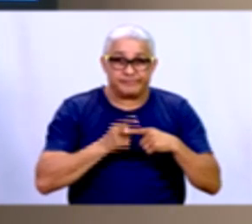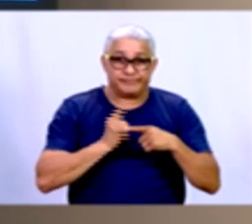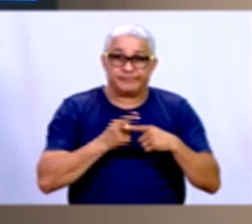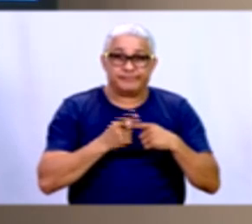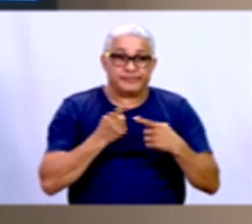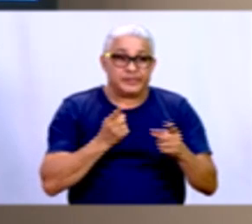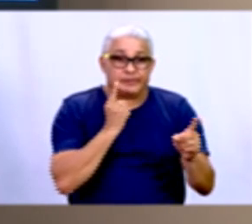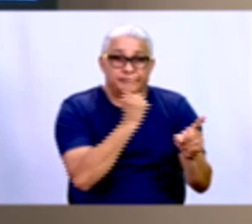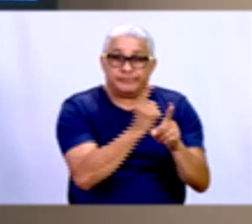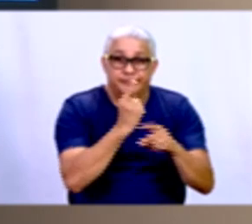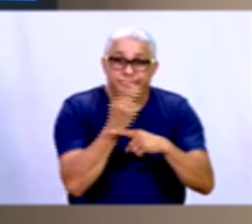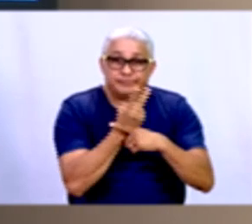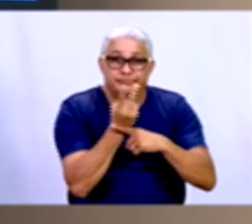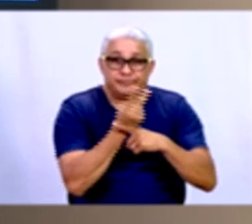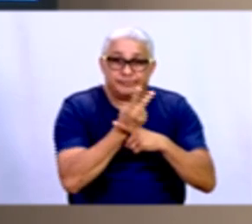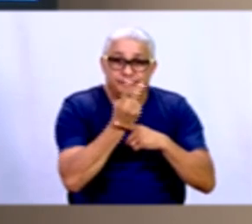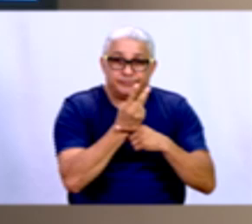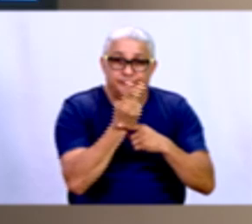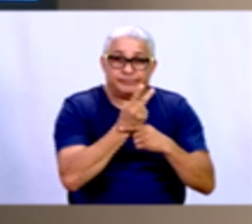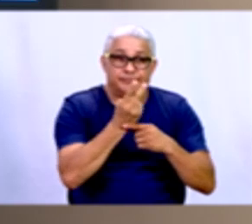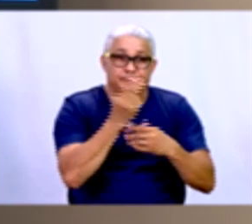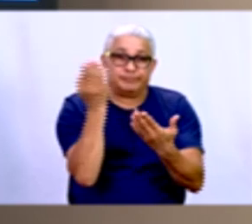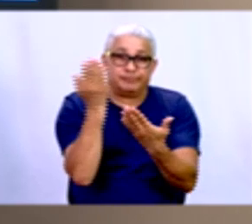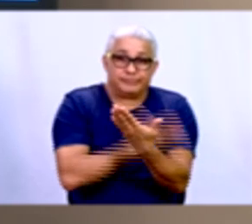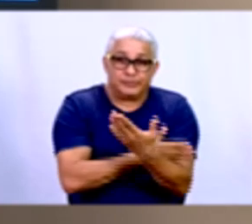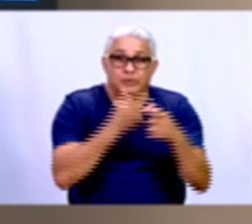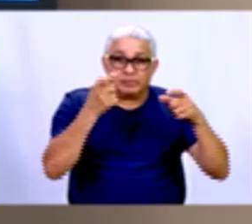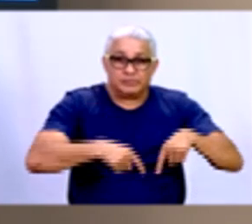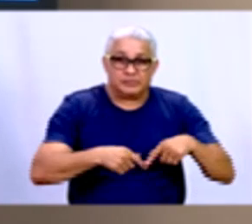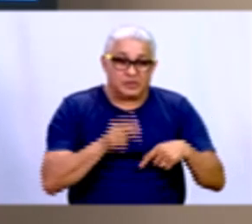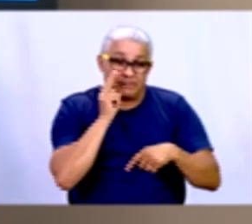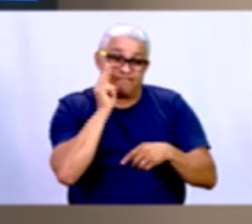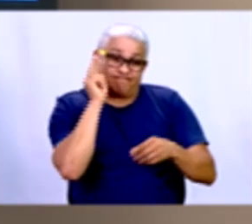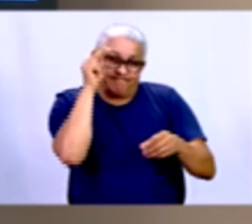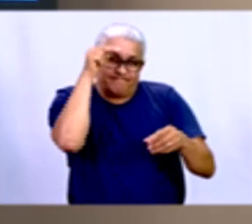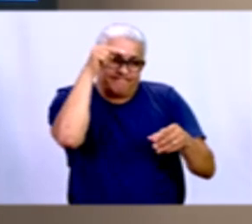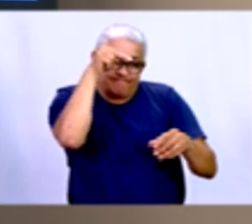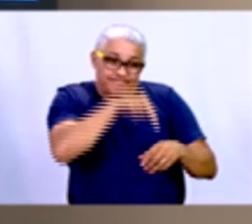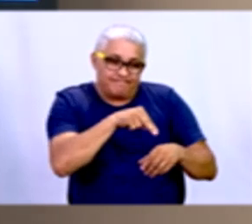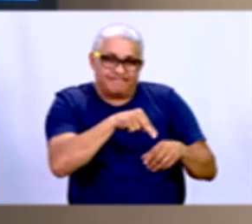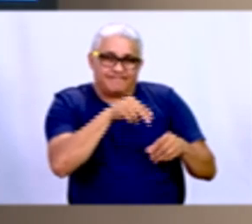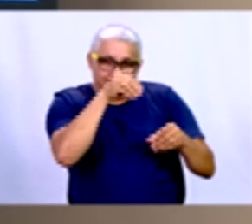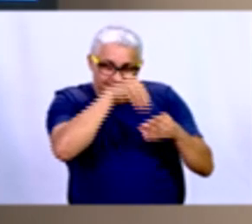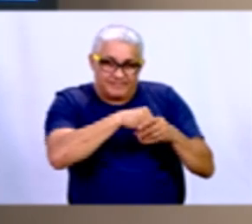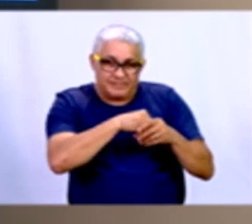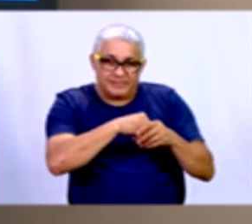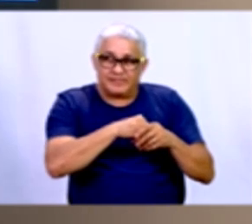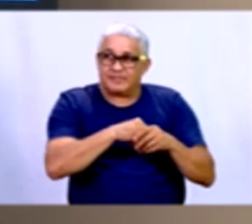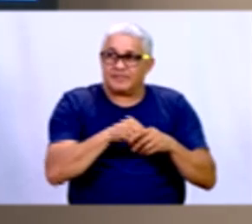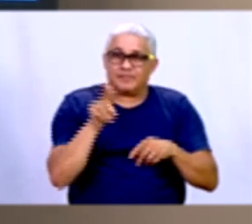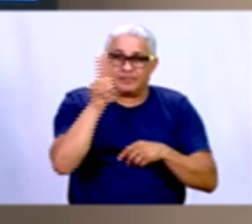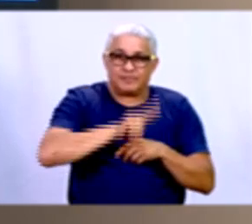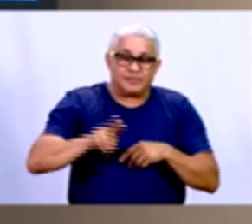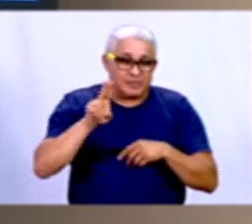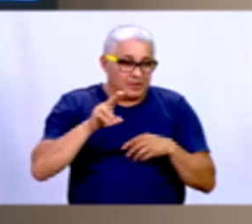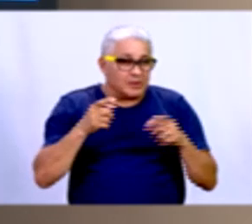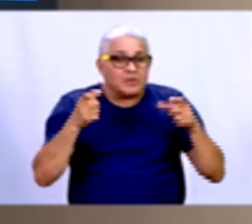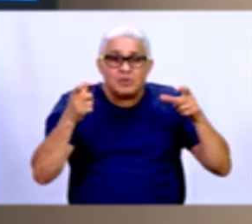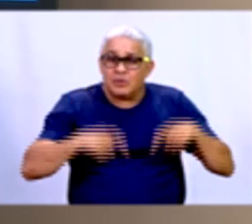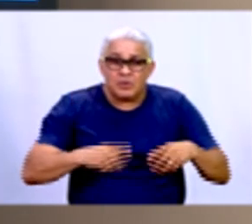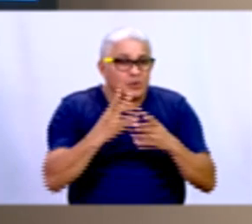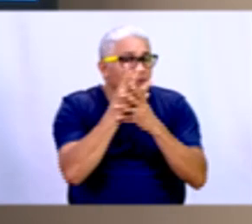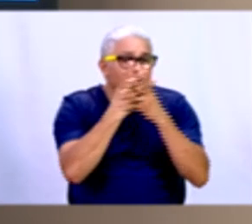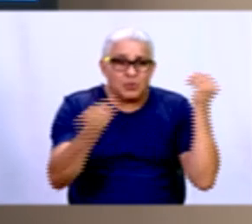os arquivos dele, né? E a gente viu os arquivos ali na frente dele e ele falava que os arquivos tinham